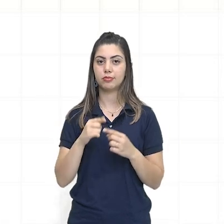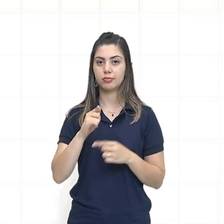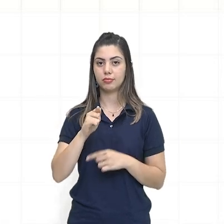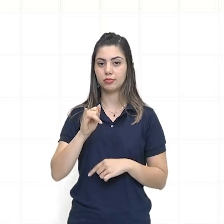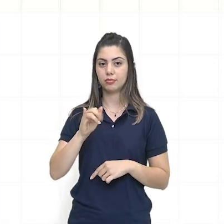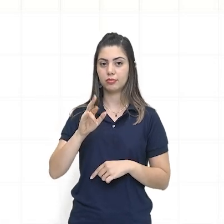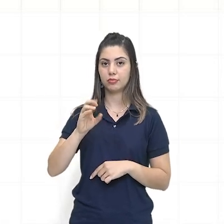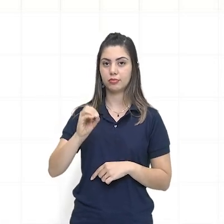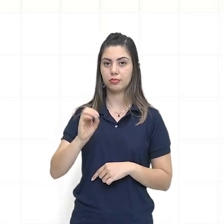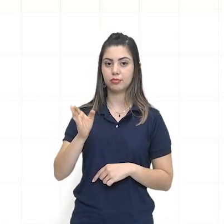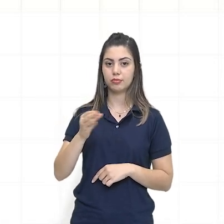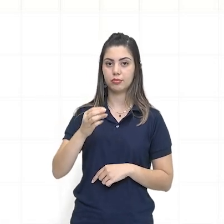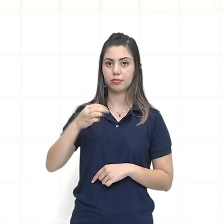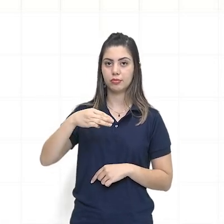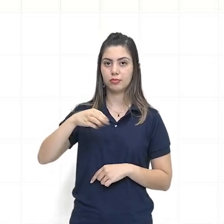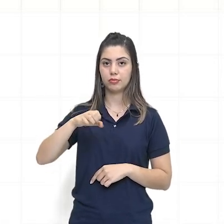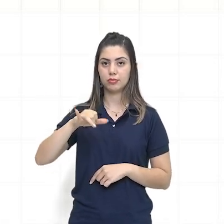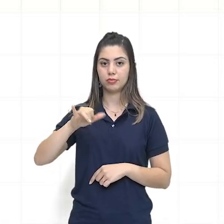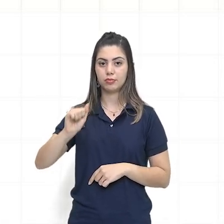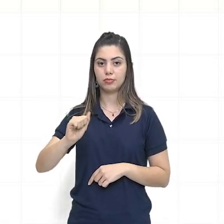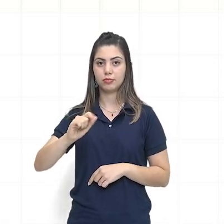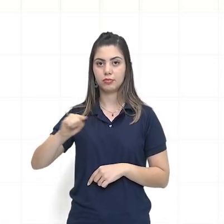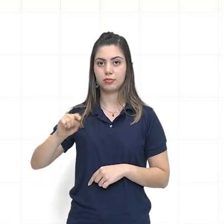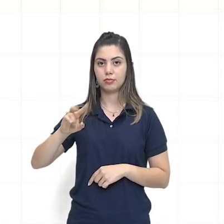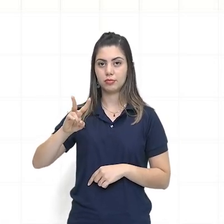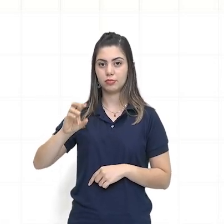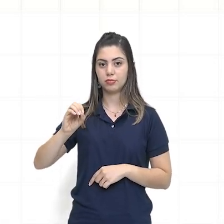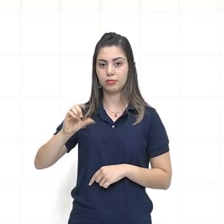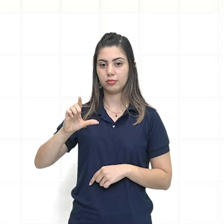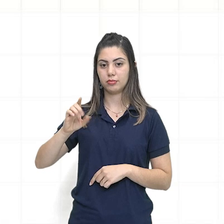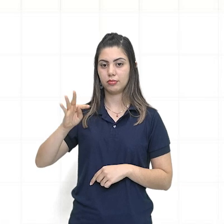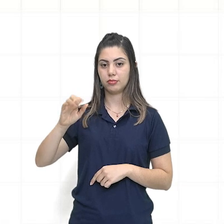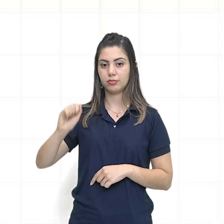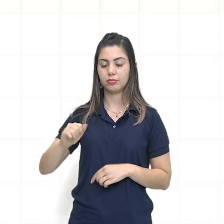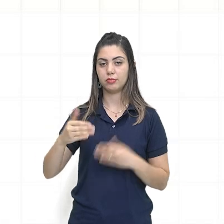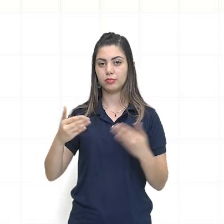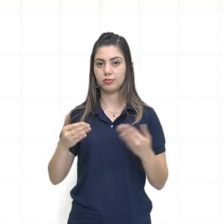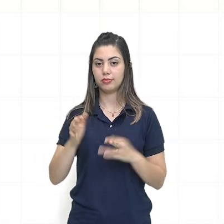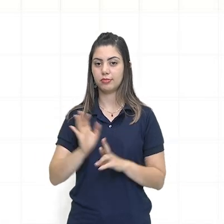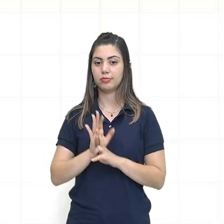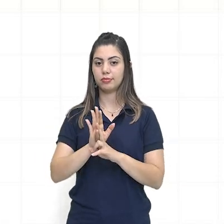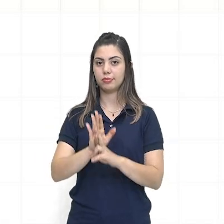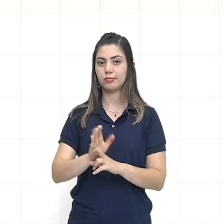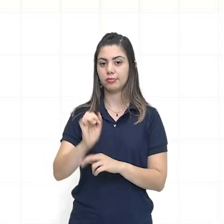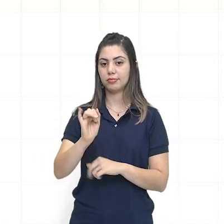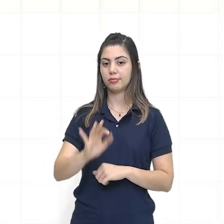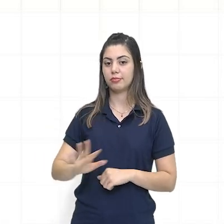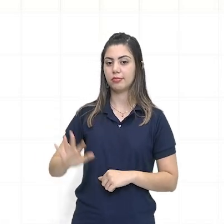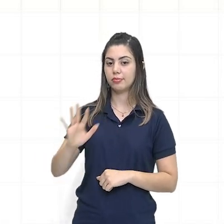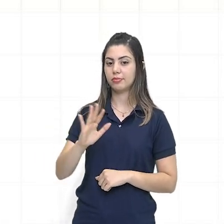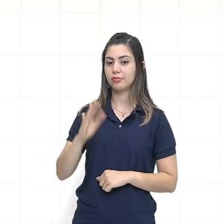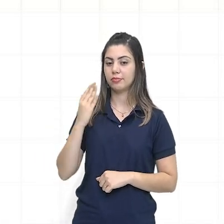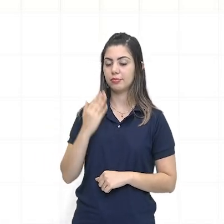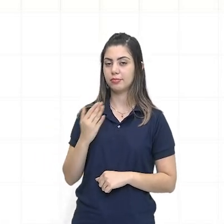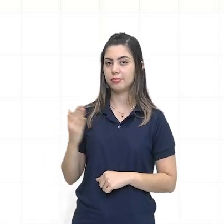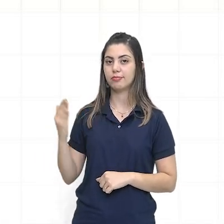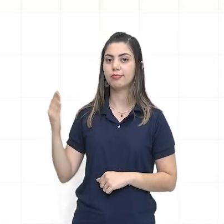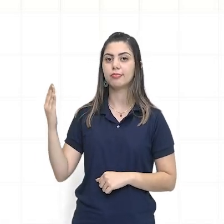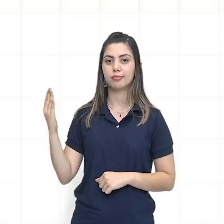do atleta. Aqui, ó, está representado dessa forma, aqui nesse esquema ao lado. Então, temos meia